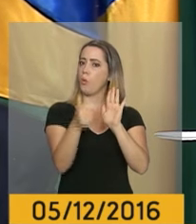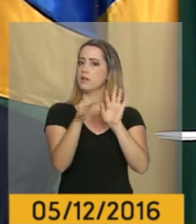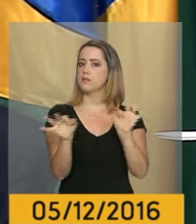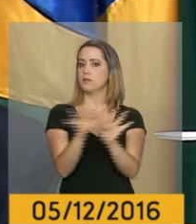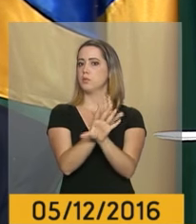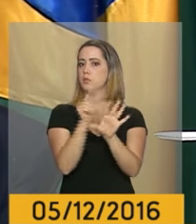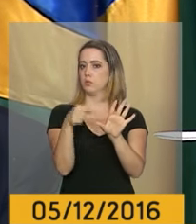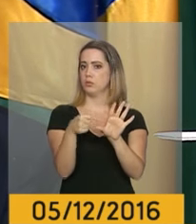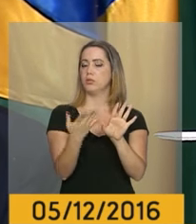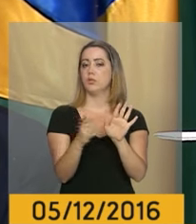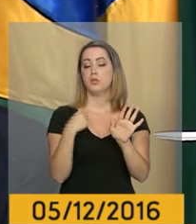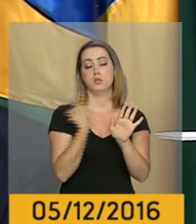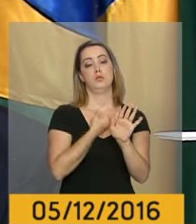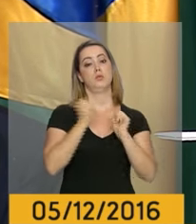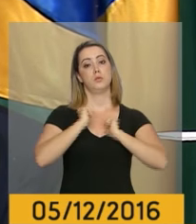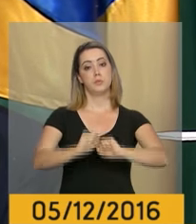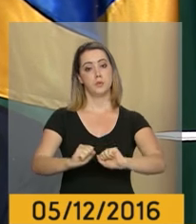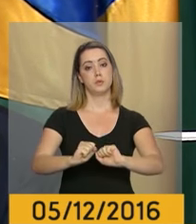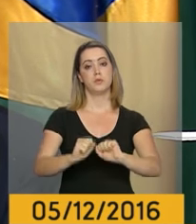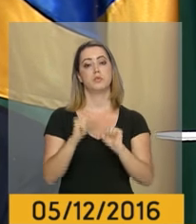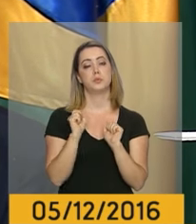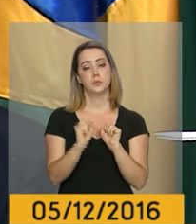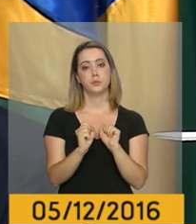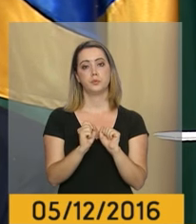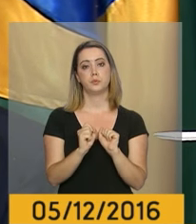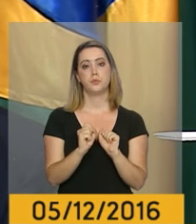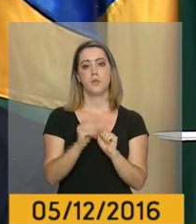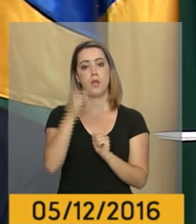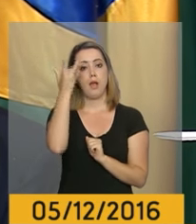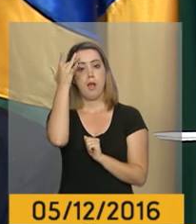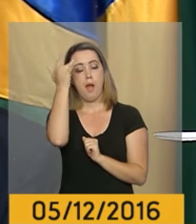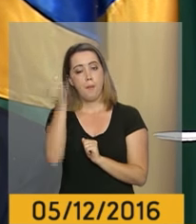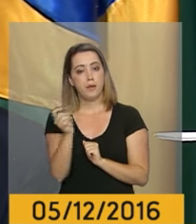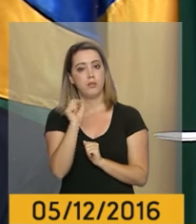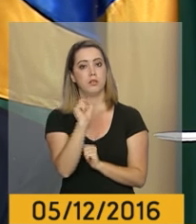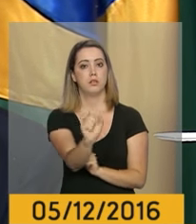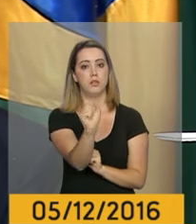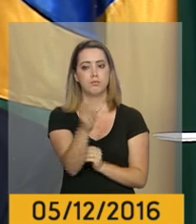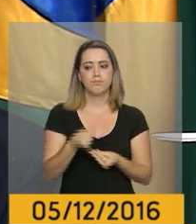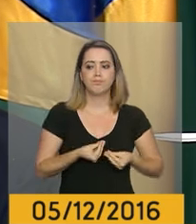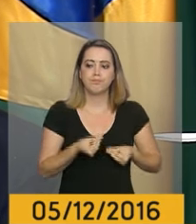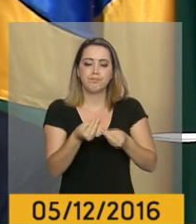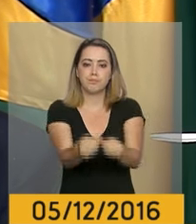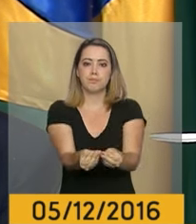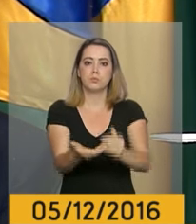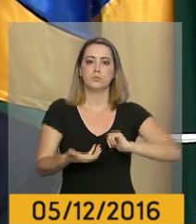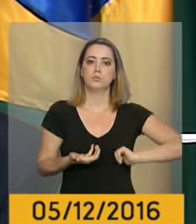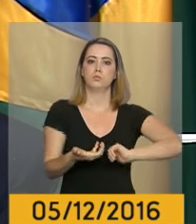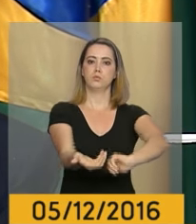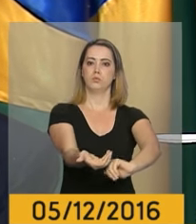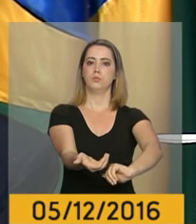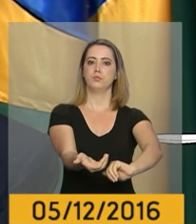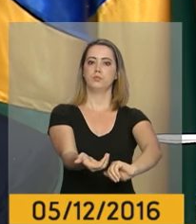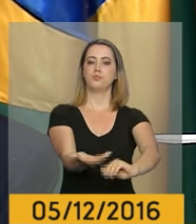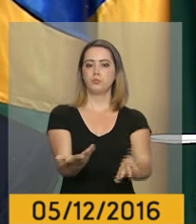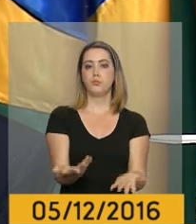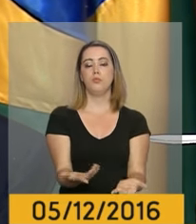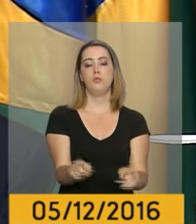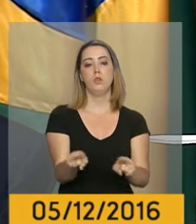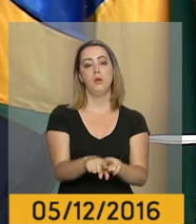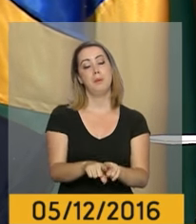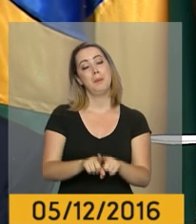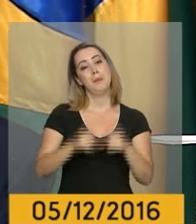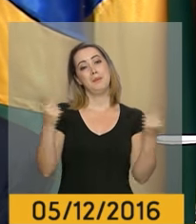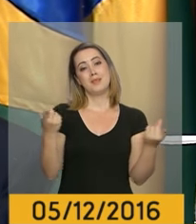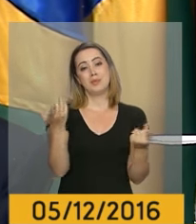finalizada para que nós possamos eh amanhã eh remeter ao Congresso Nacional. Mas eu